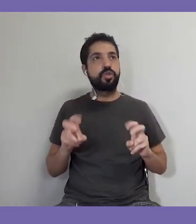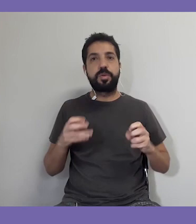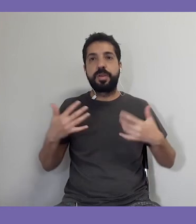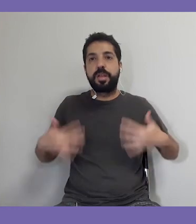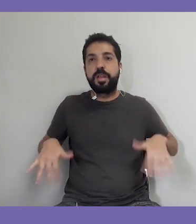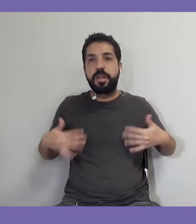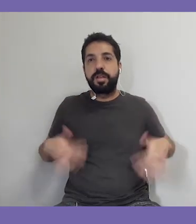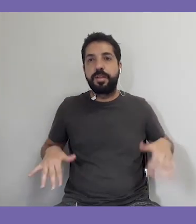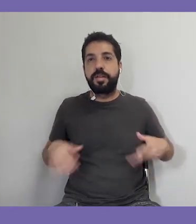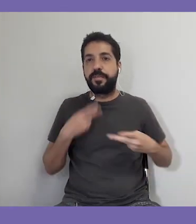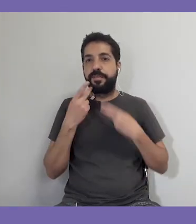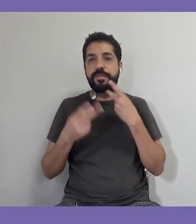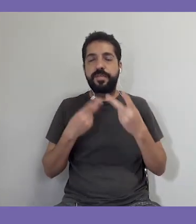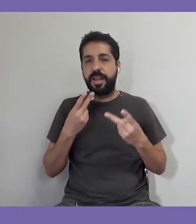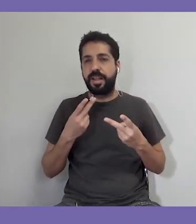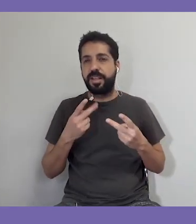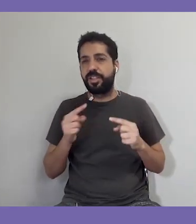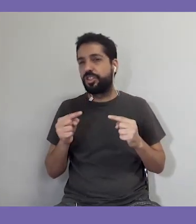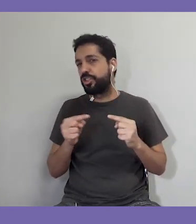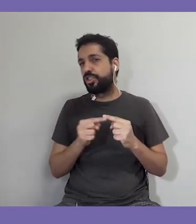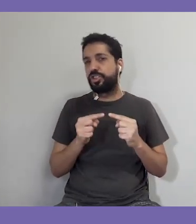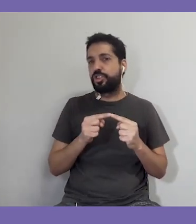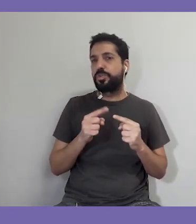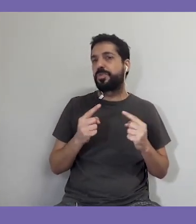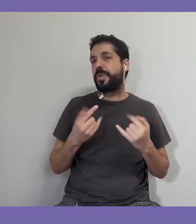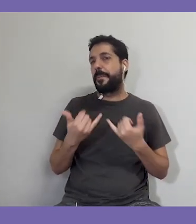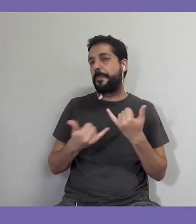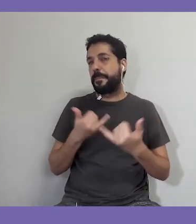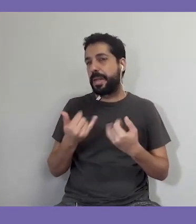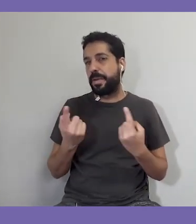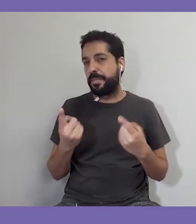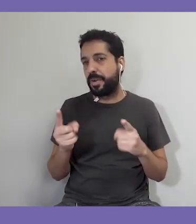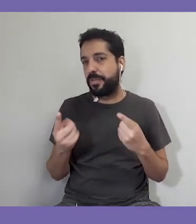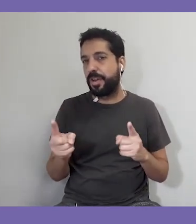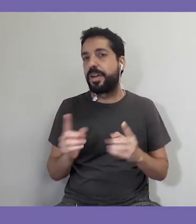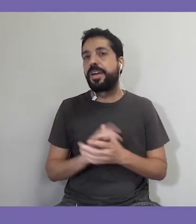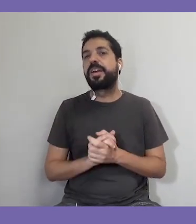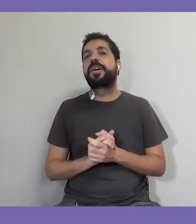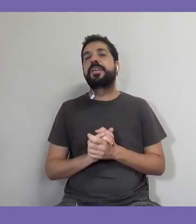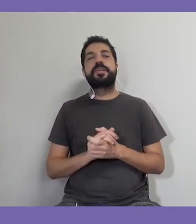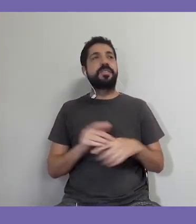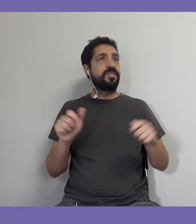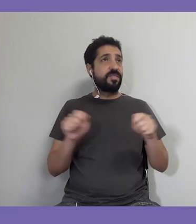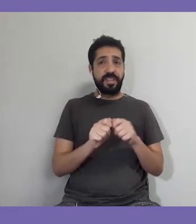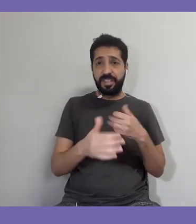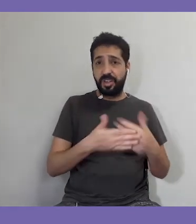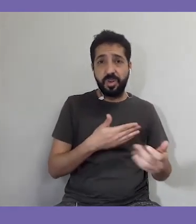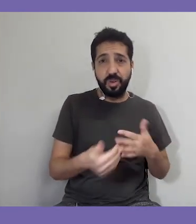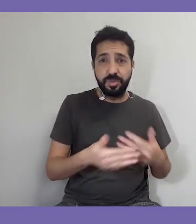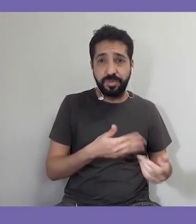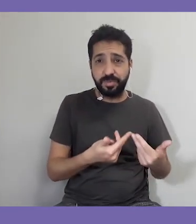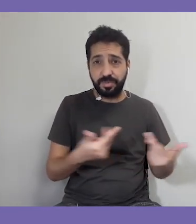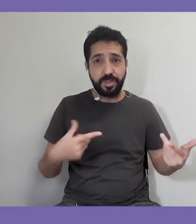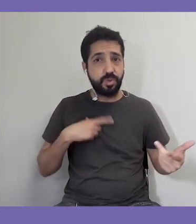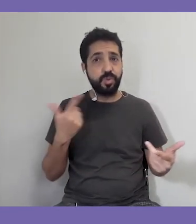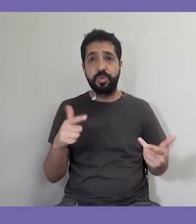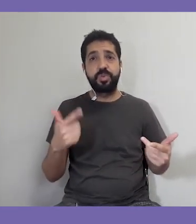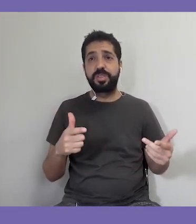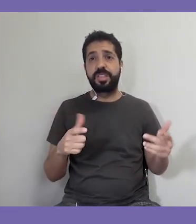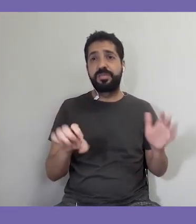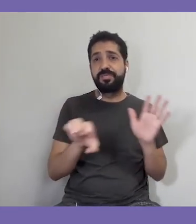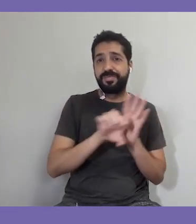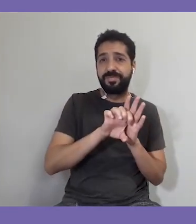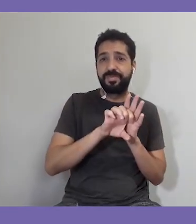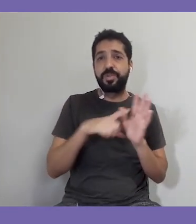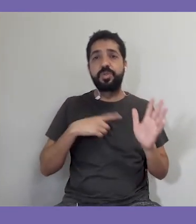Acho que é filme do desespero que ela fala, num tom meio de brincadeira, que são os filmes que você precisa fazer de qualquer jeito, que você tá sem